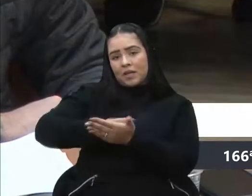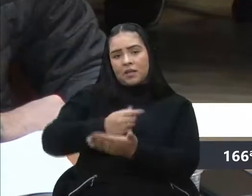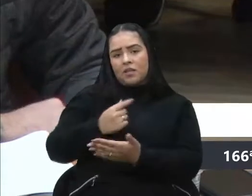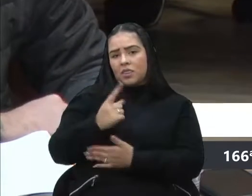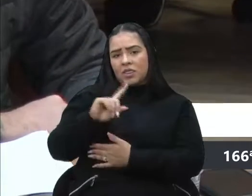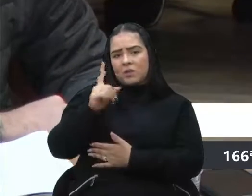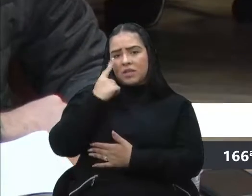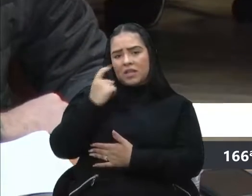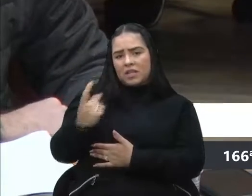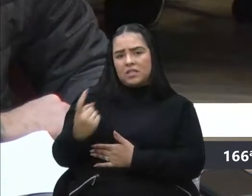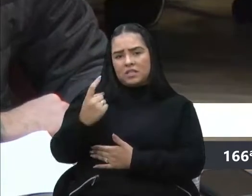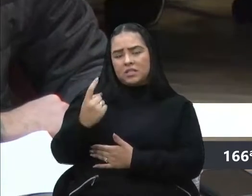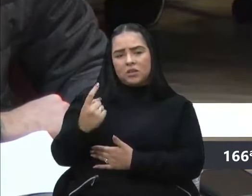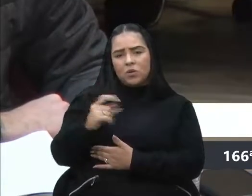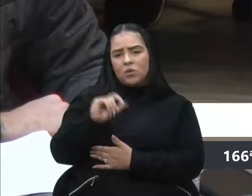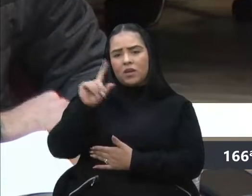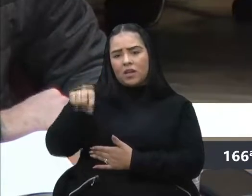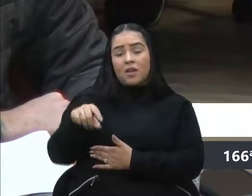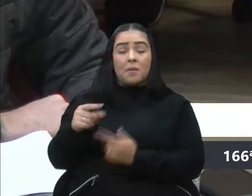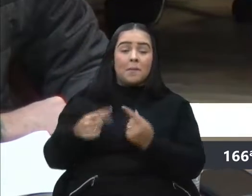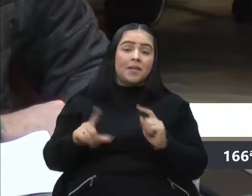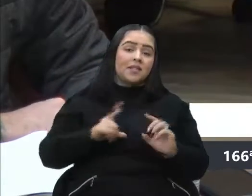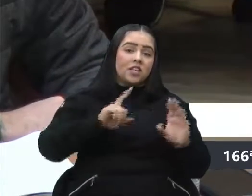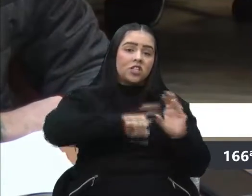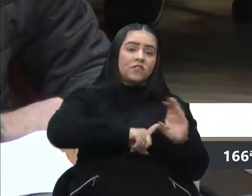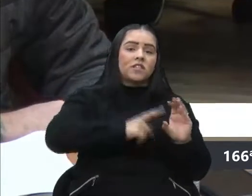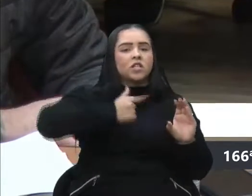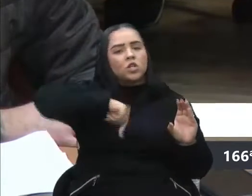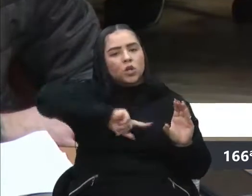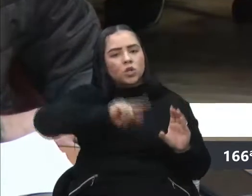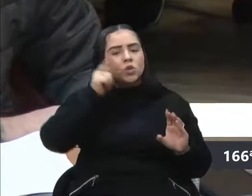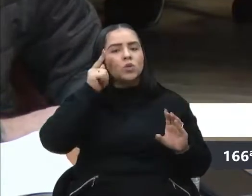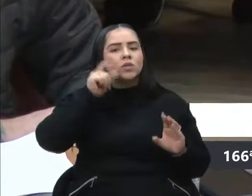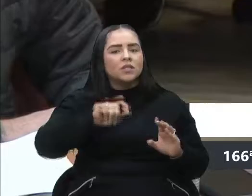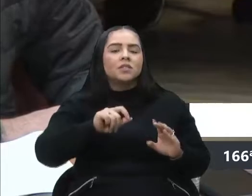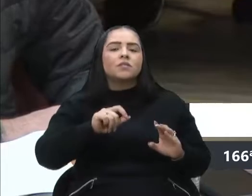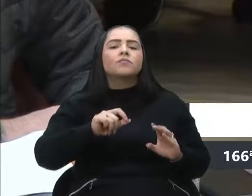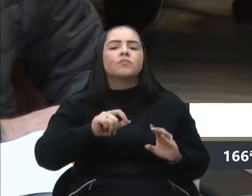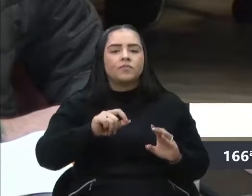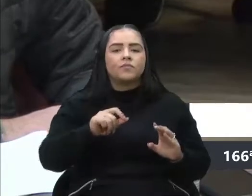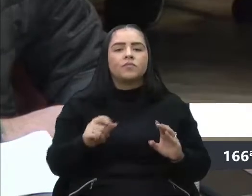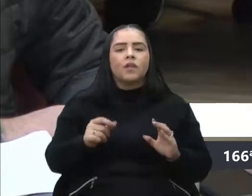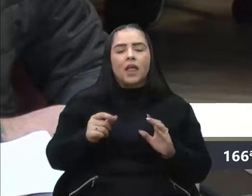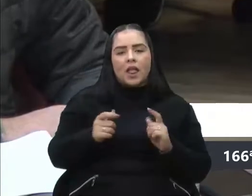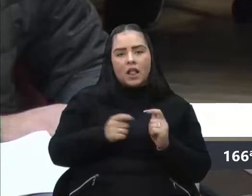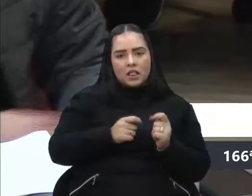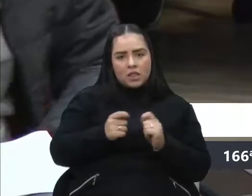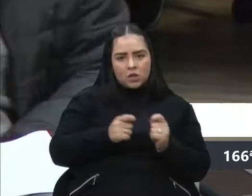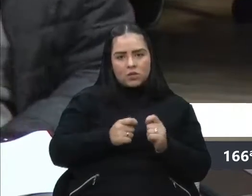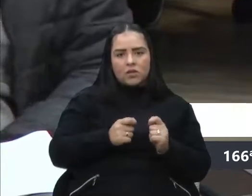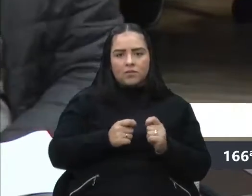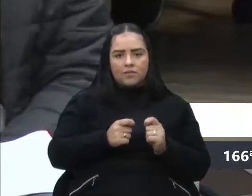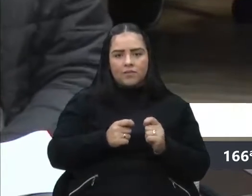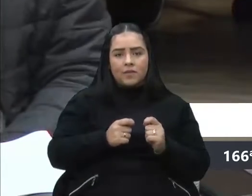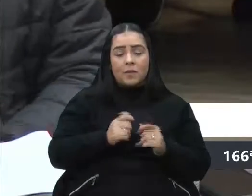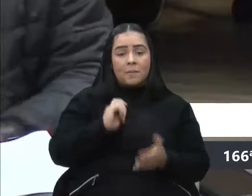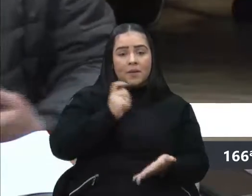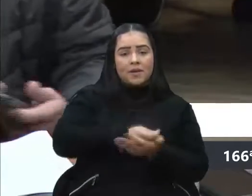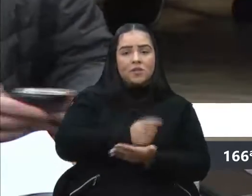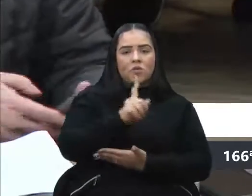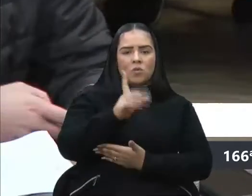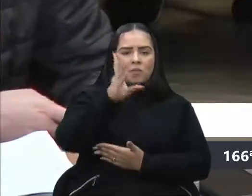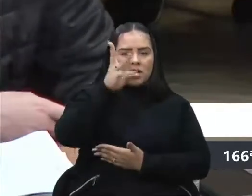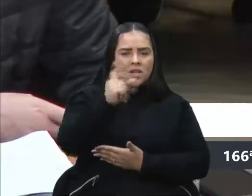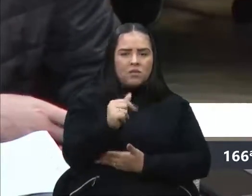foi. Mas existia uma dívida lá. E hoje a gente conseguiu negociar essa dívida, pagamos 1.200.000 e